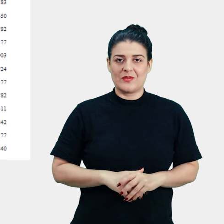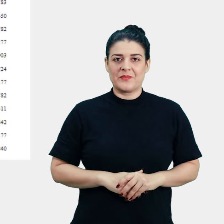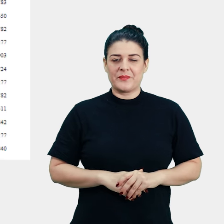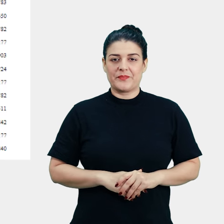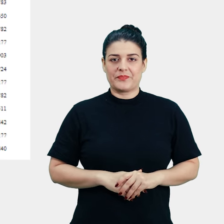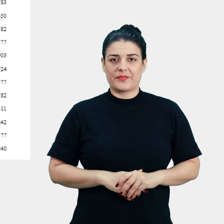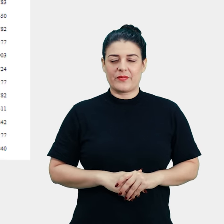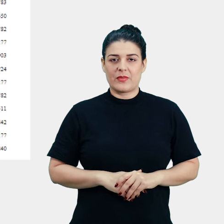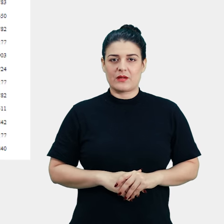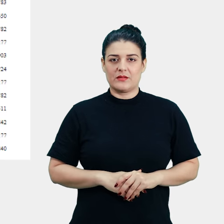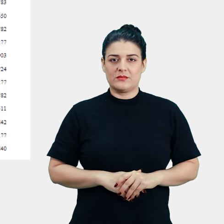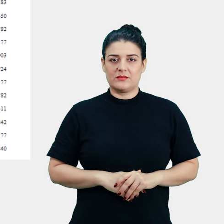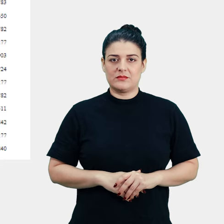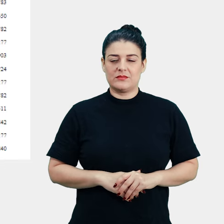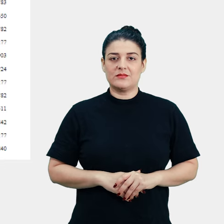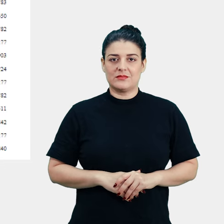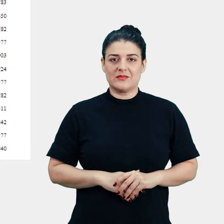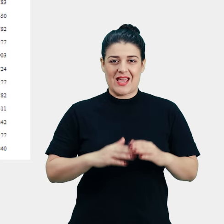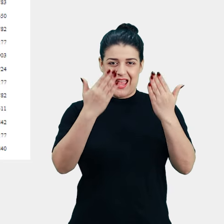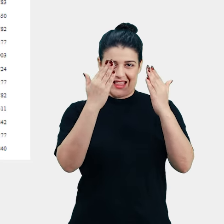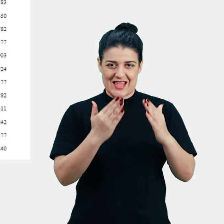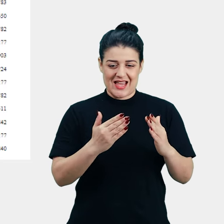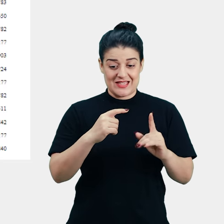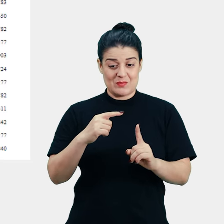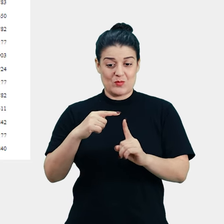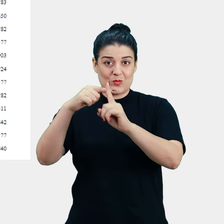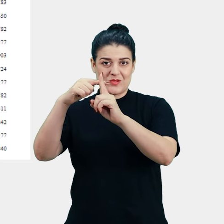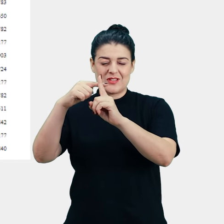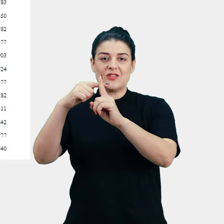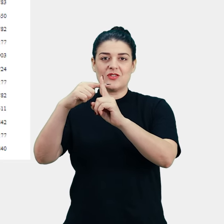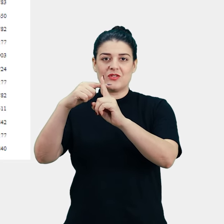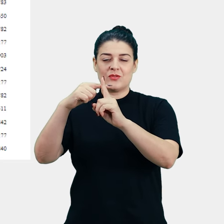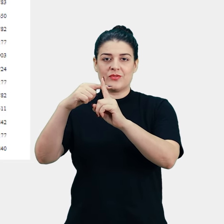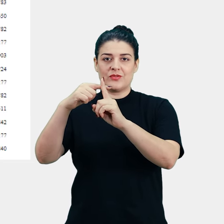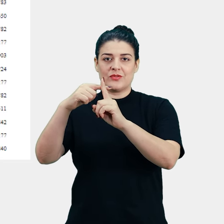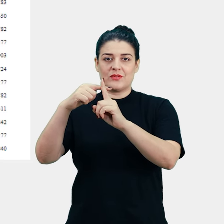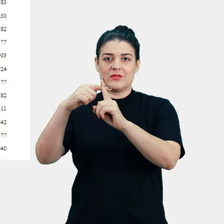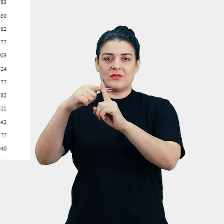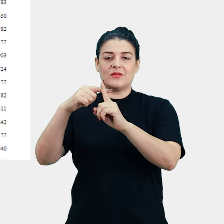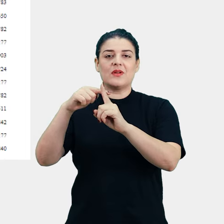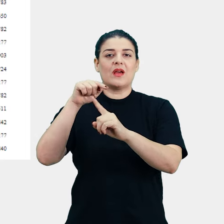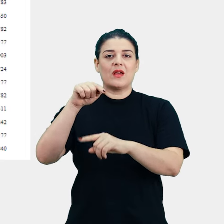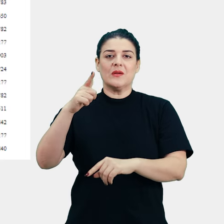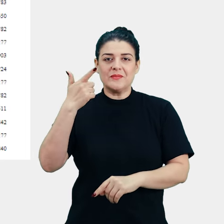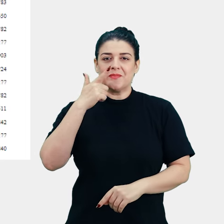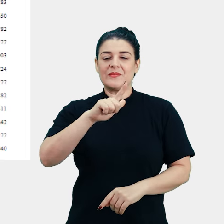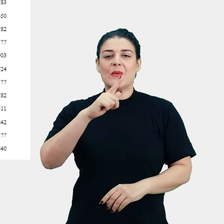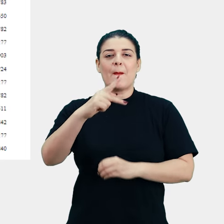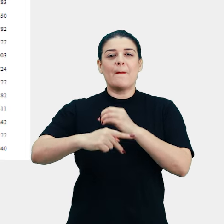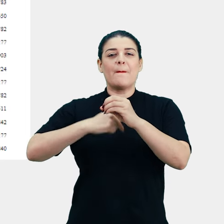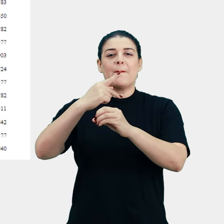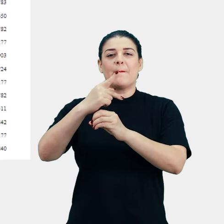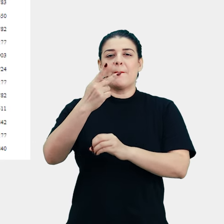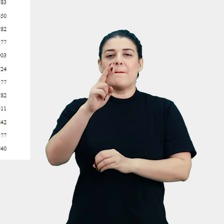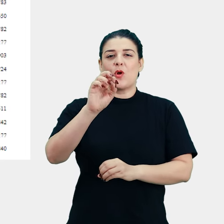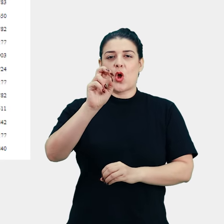Quando a gente faz essa análise em modo de ionização positivo, a gente tem ali o ganho de um próton, né? Que